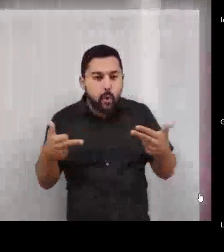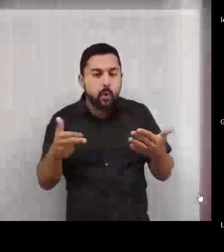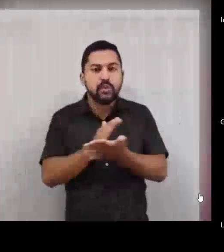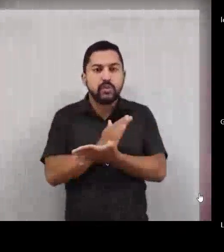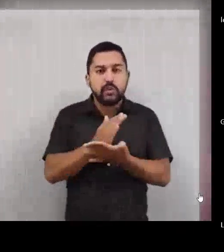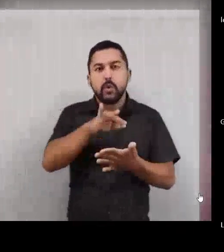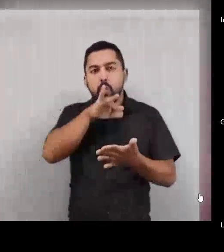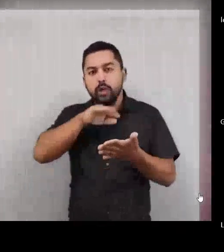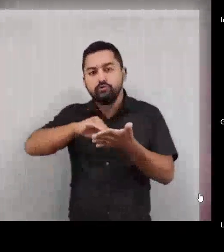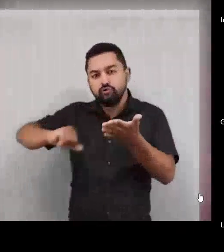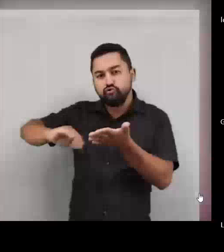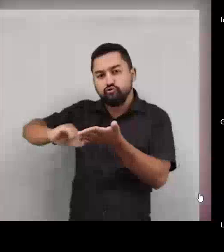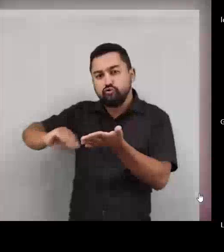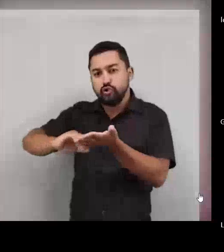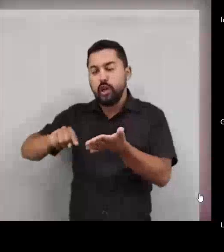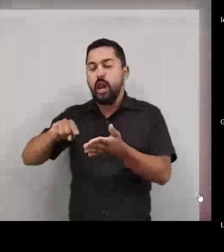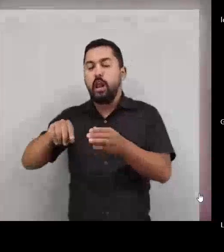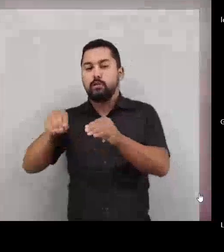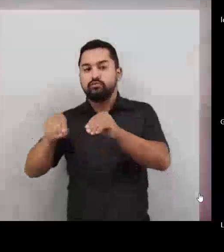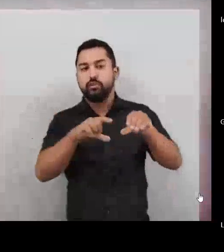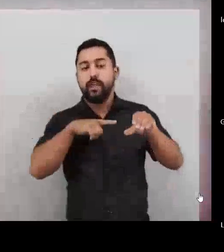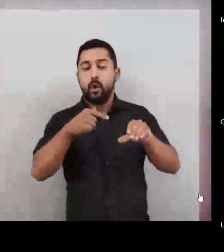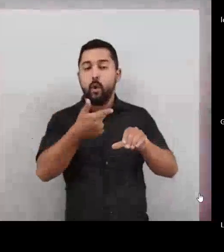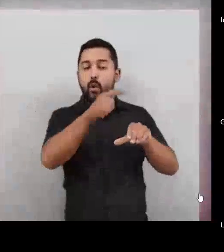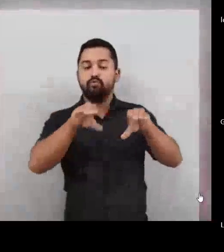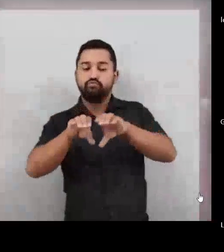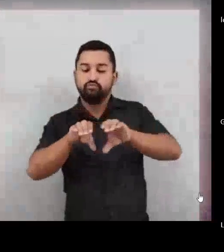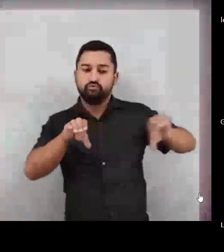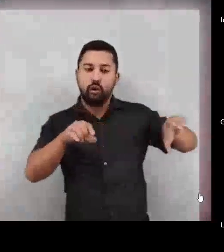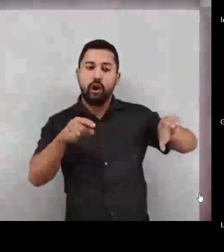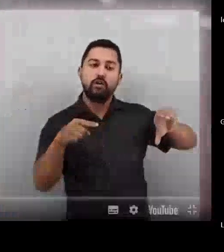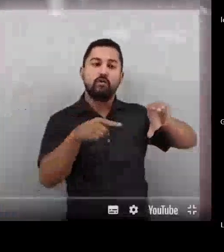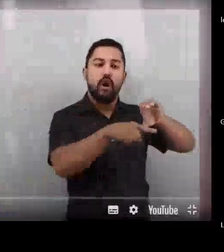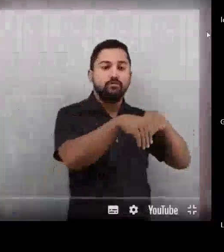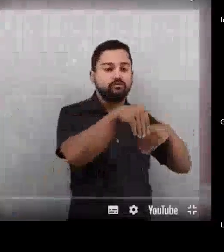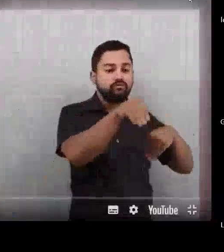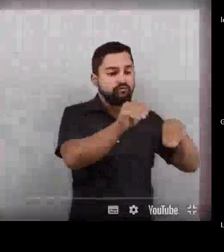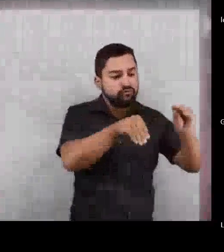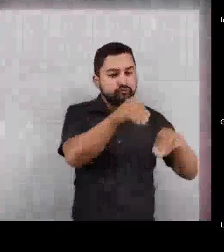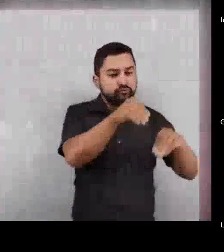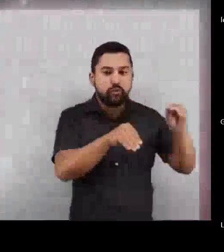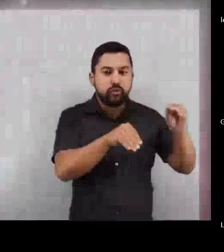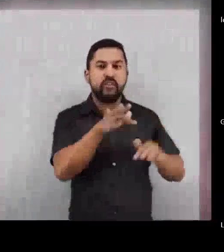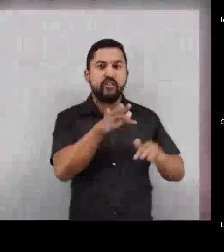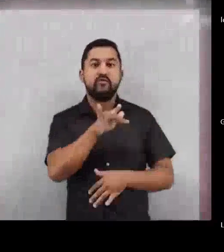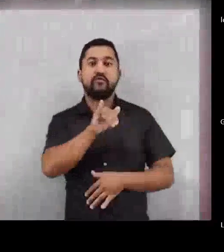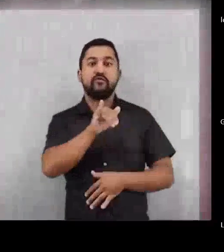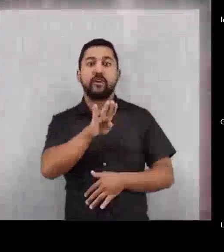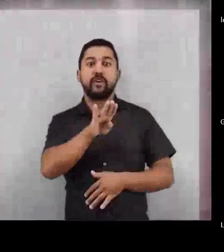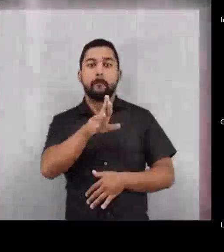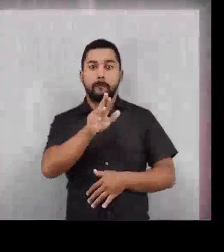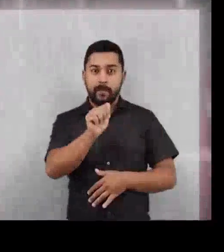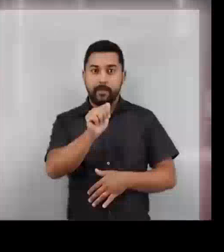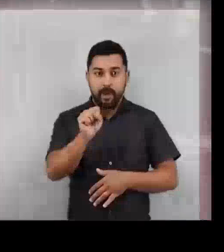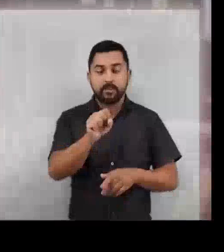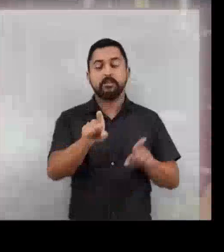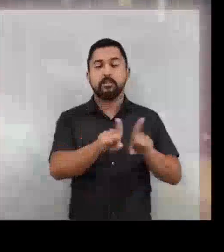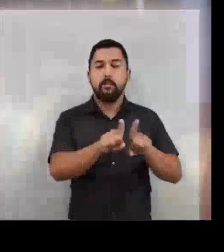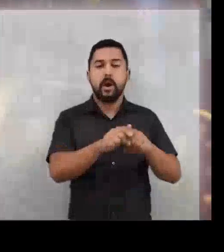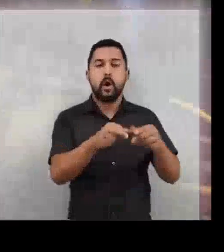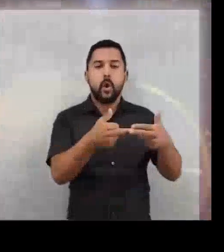celulose. A polpa segue para o processo de refinação, aumentando a flexibilidade das fibras, conferindo